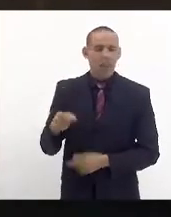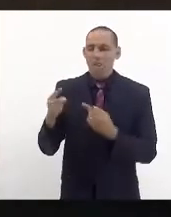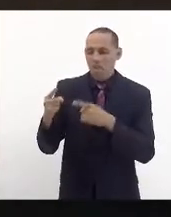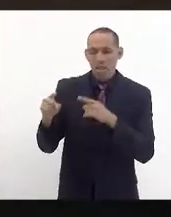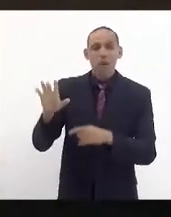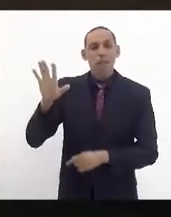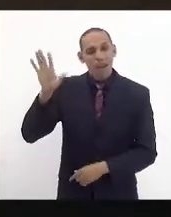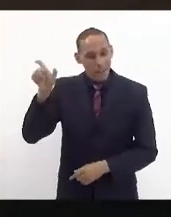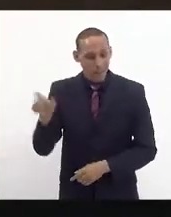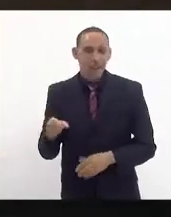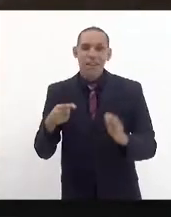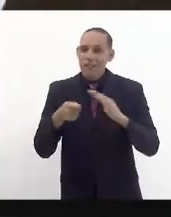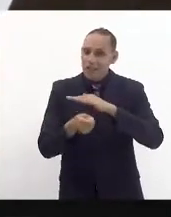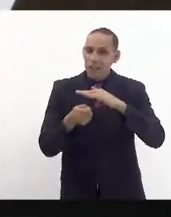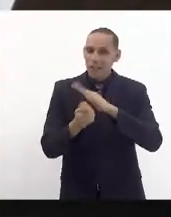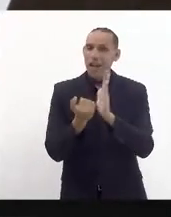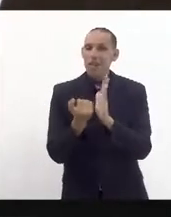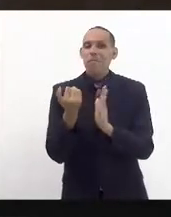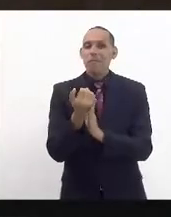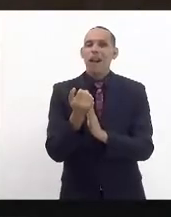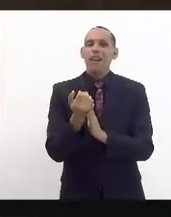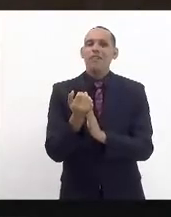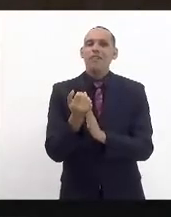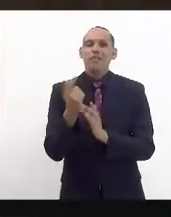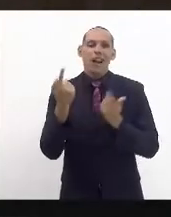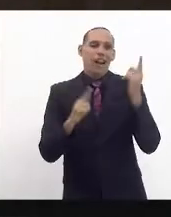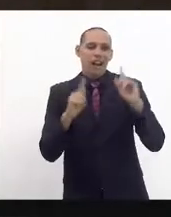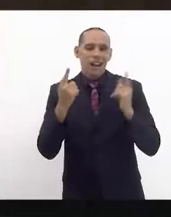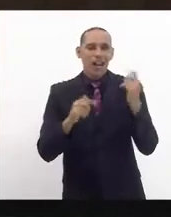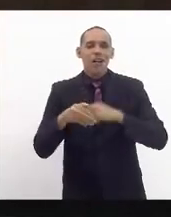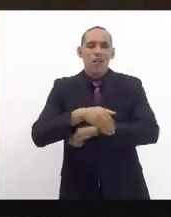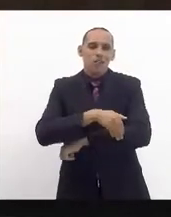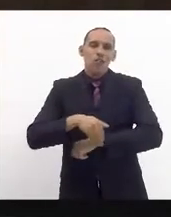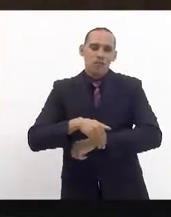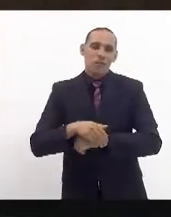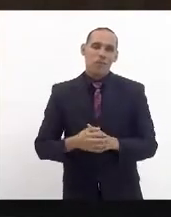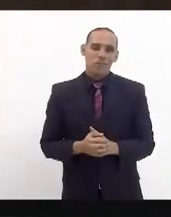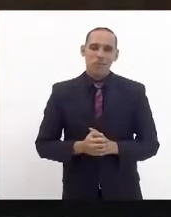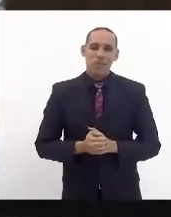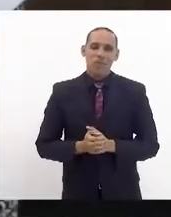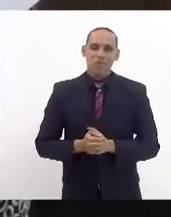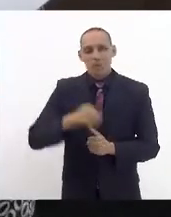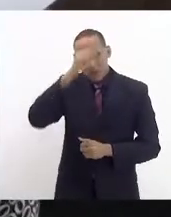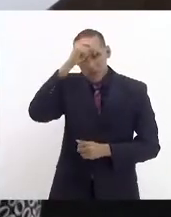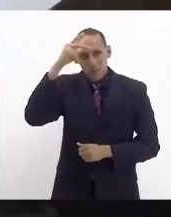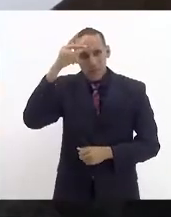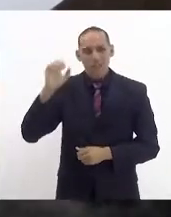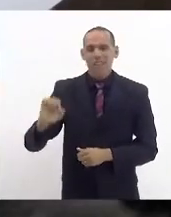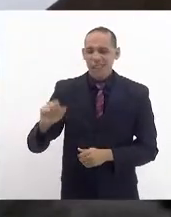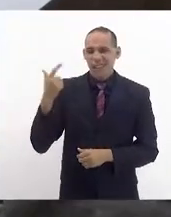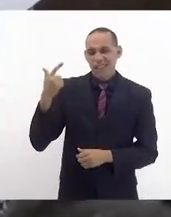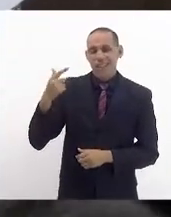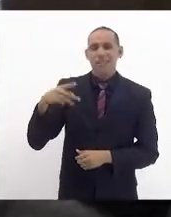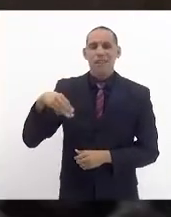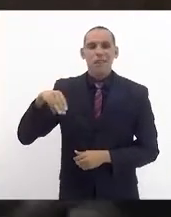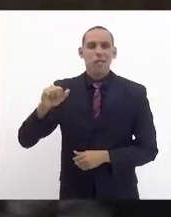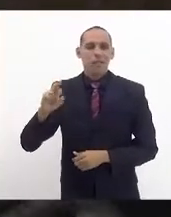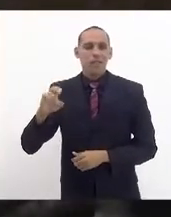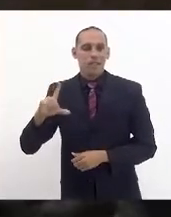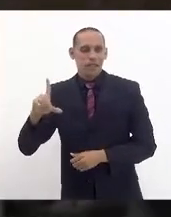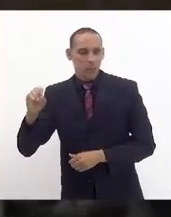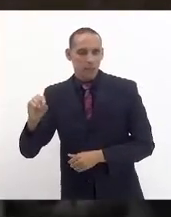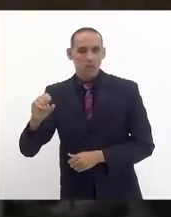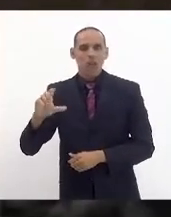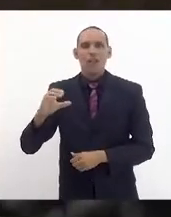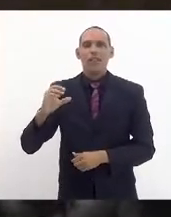investiu nos carnavais, no carnaval de rua, foi o prefeito Marcelo Crivella. Também a valorização das